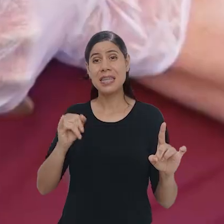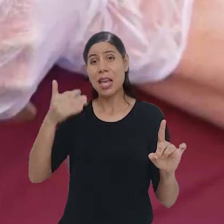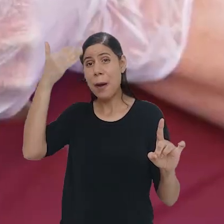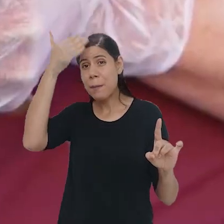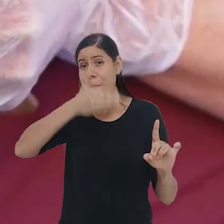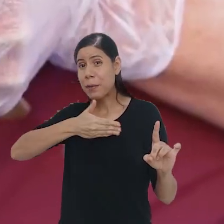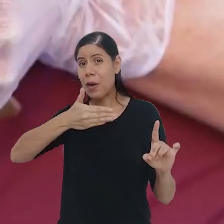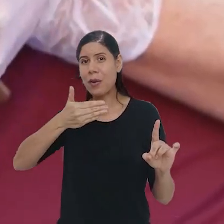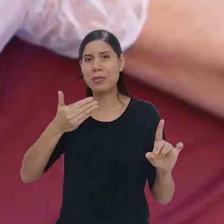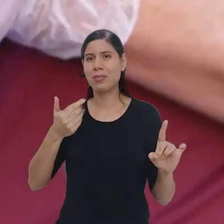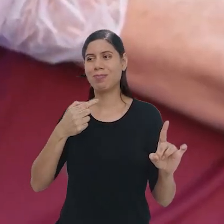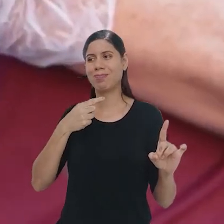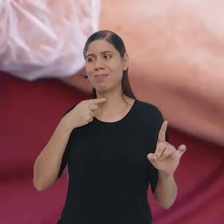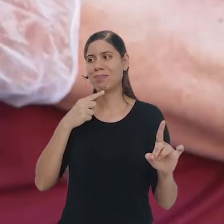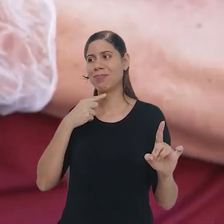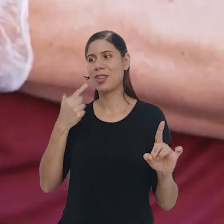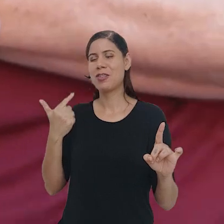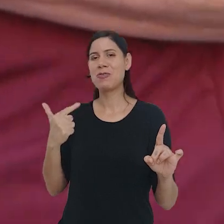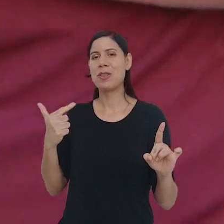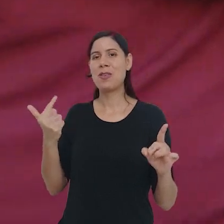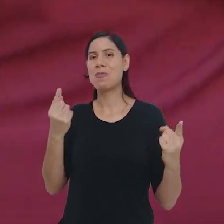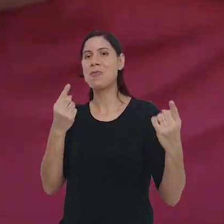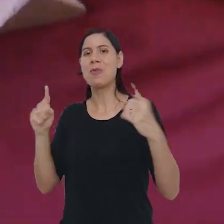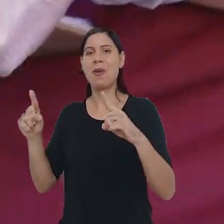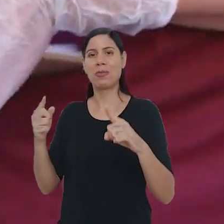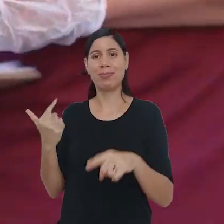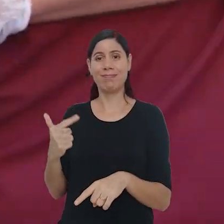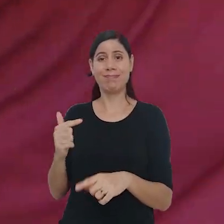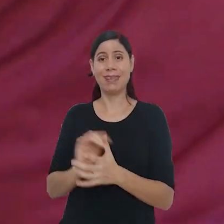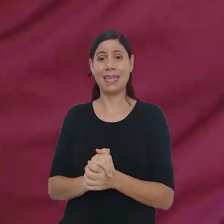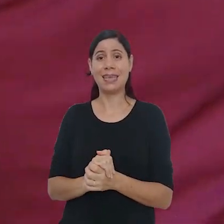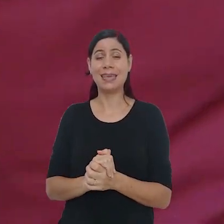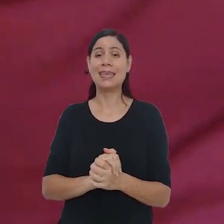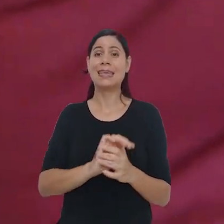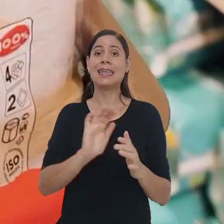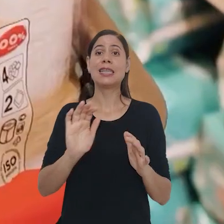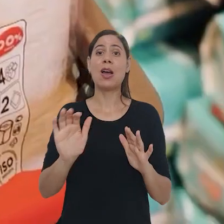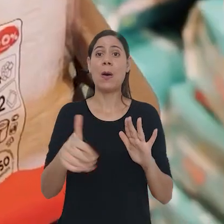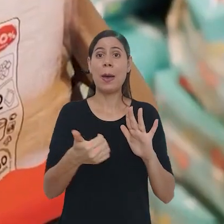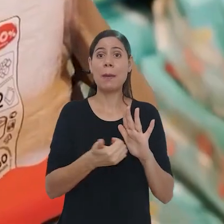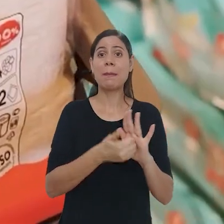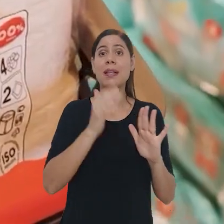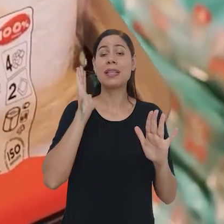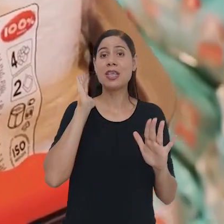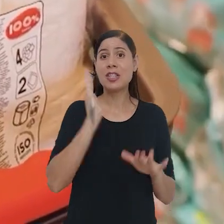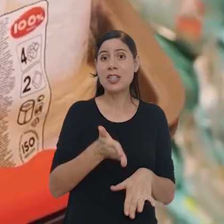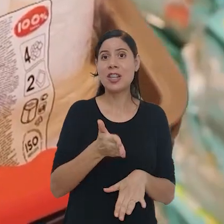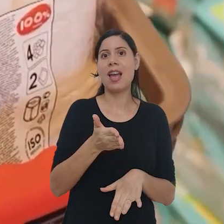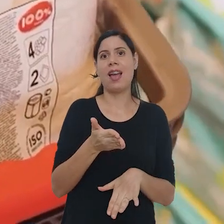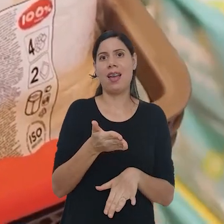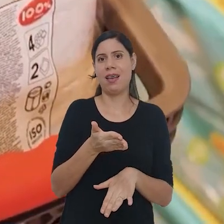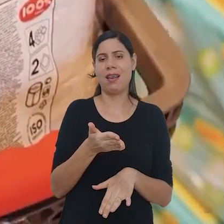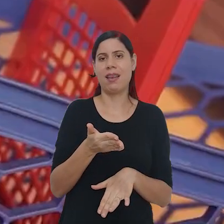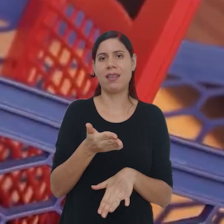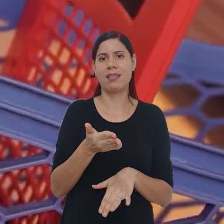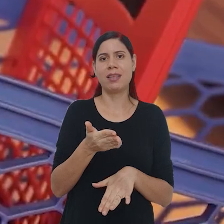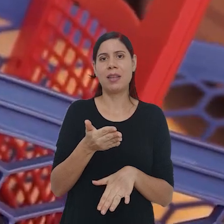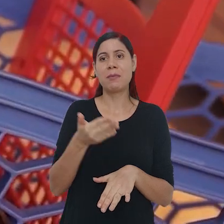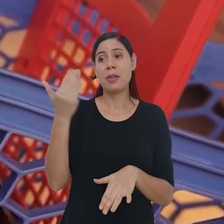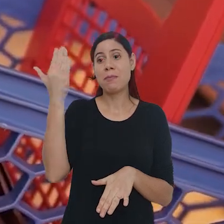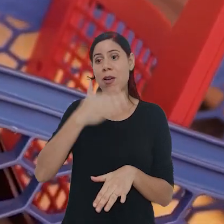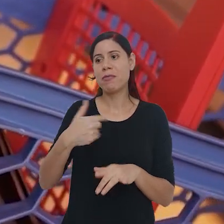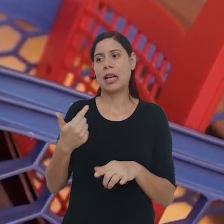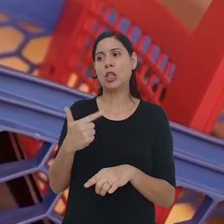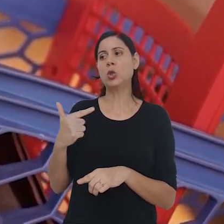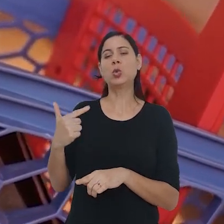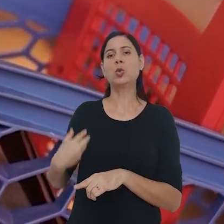porém, quando a prova inicial é em conteste, o fornecedor ele já deveria ter instrumentos